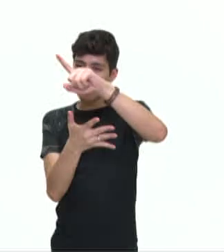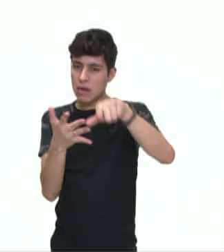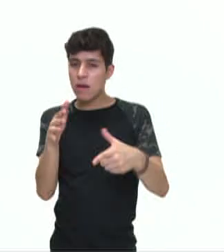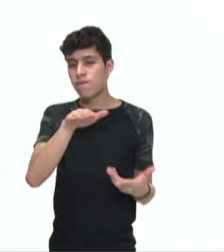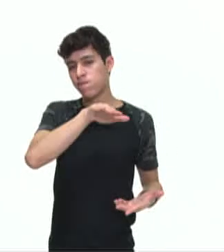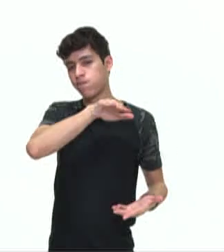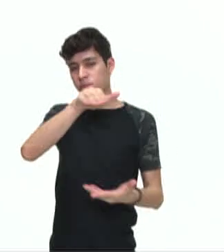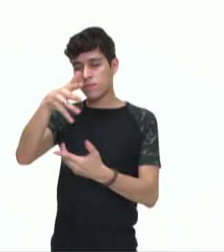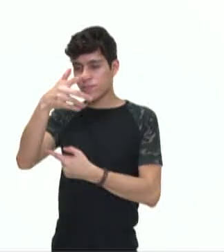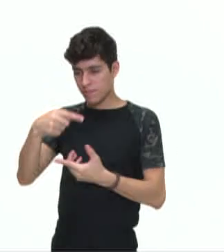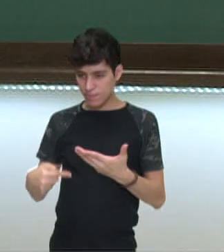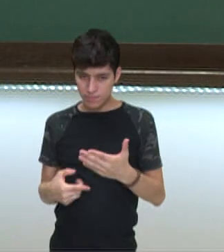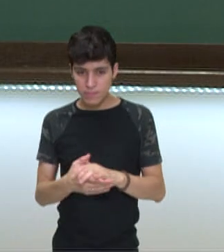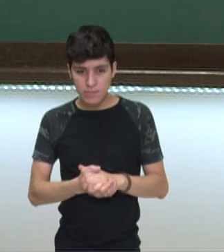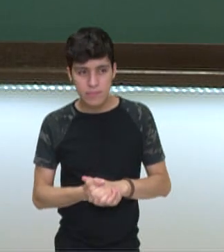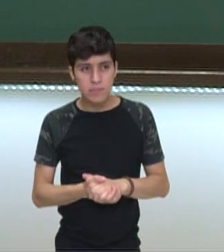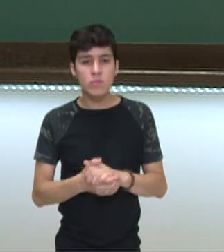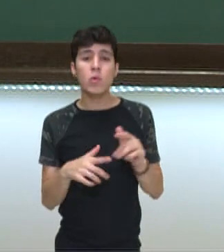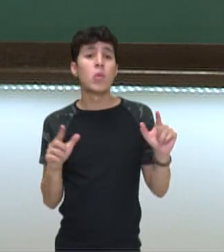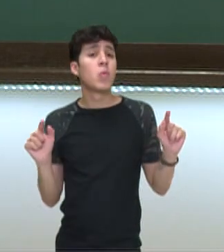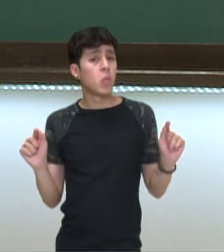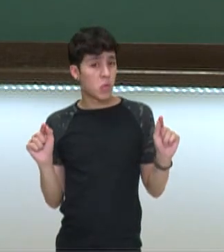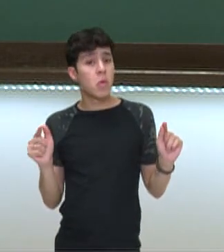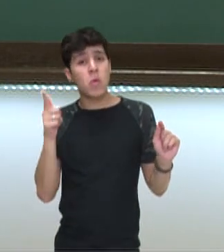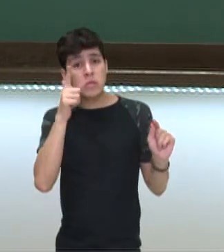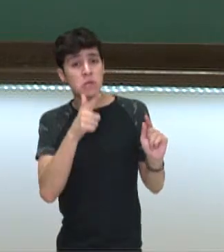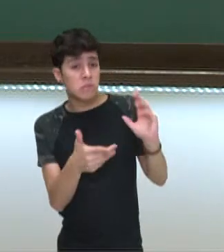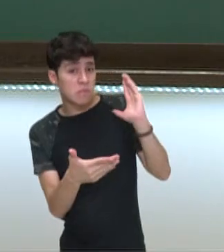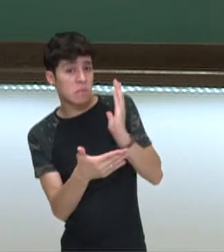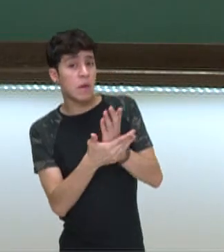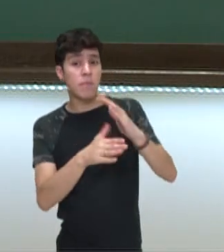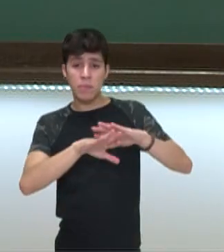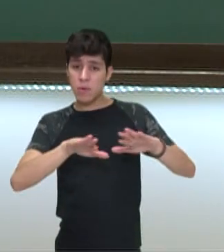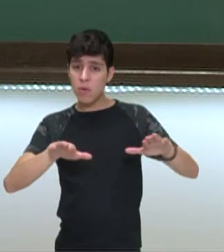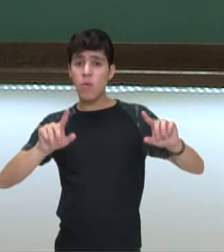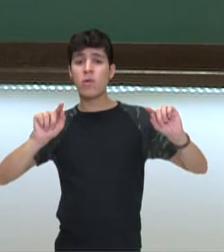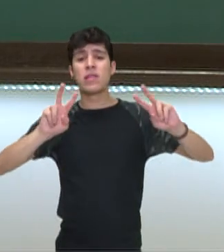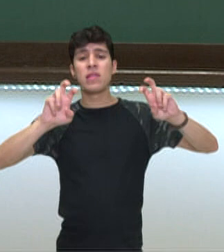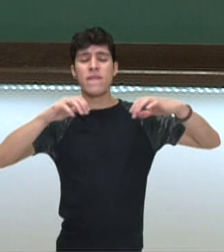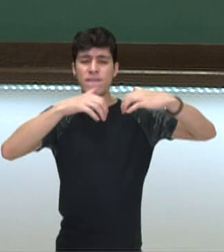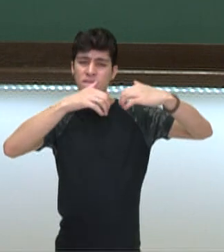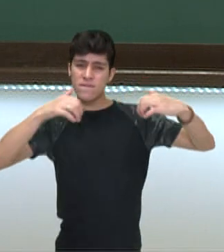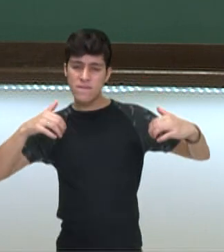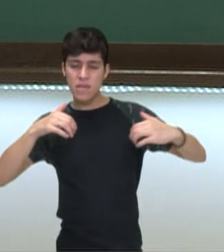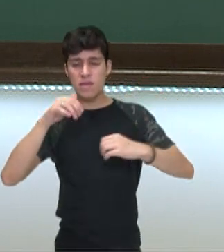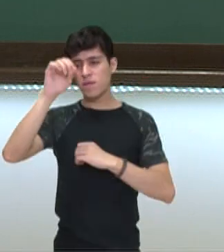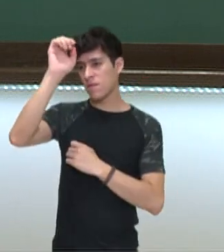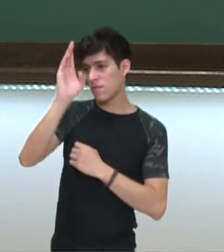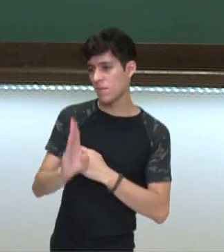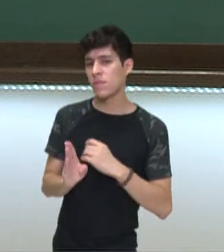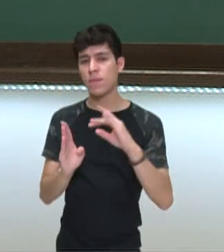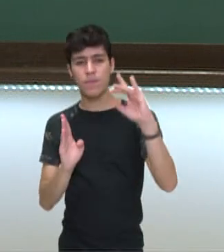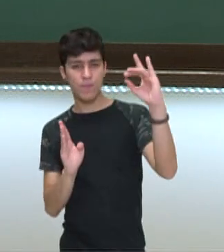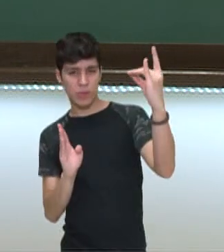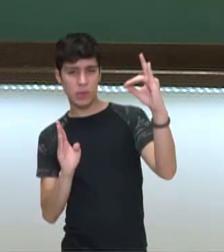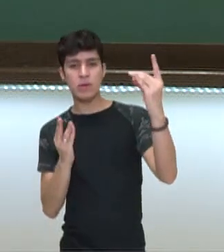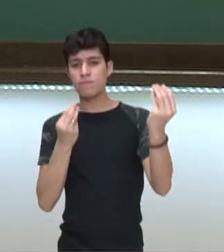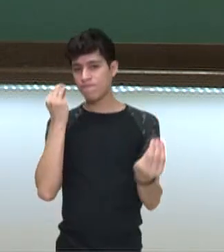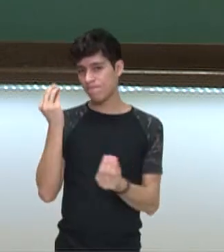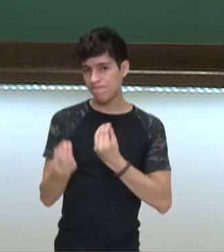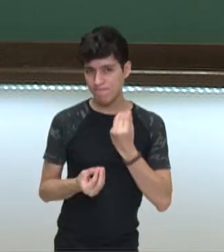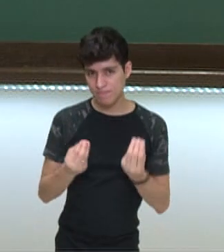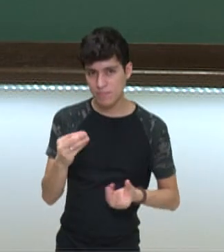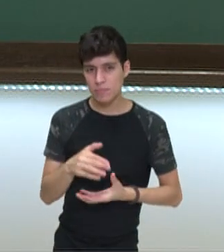cargas. Esse trabalho aí colocou fim numa situação muito complicada que tinha de fronteiras ali entre o Brasil e a